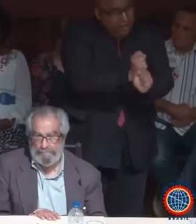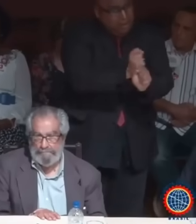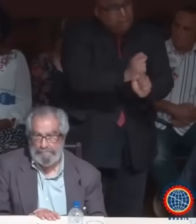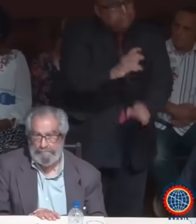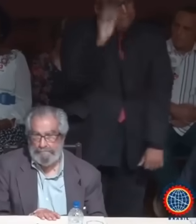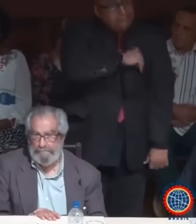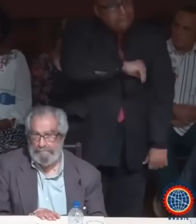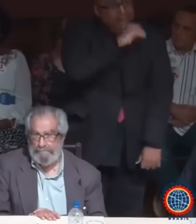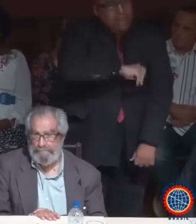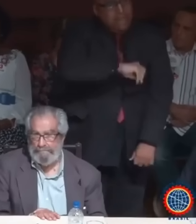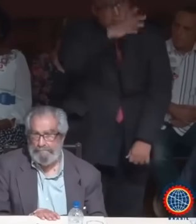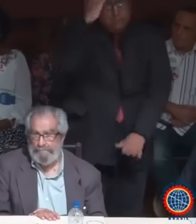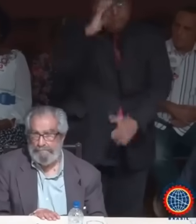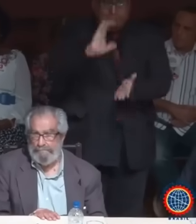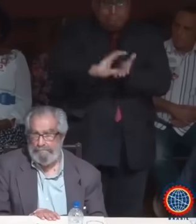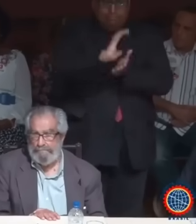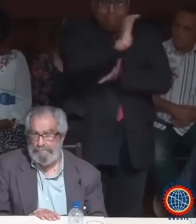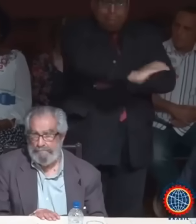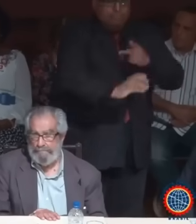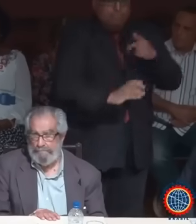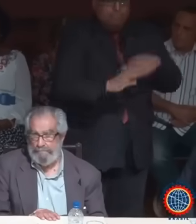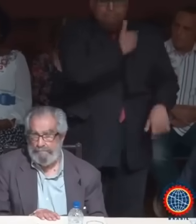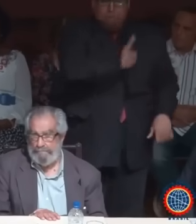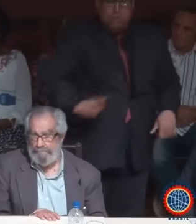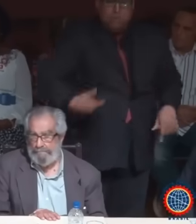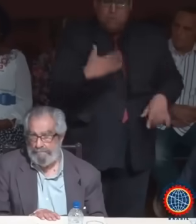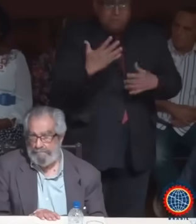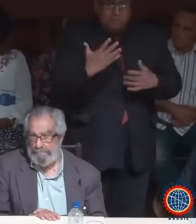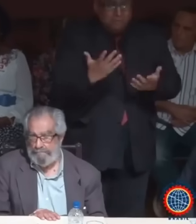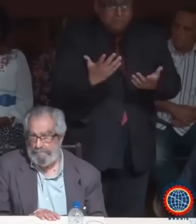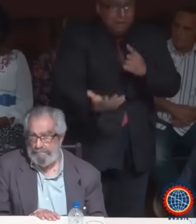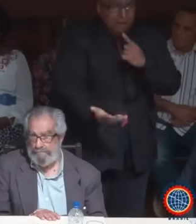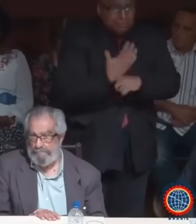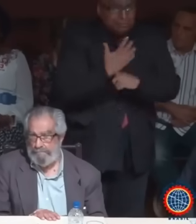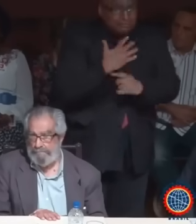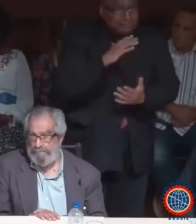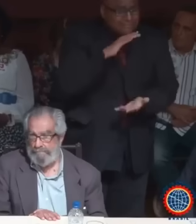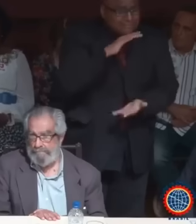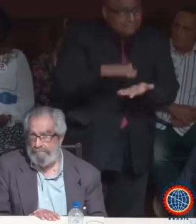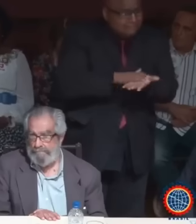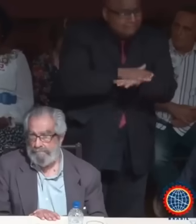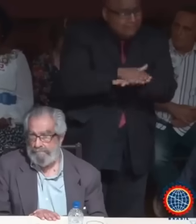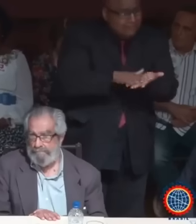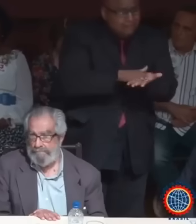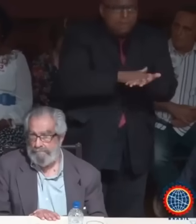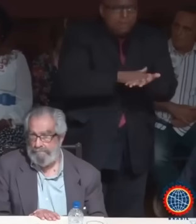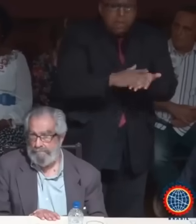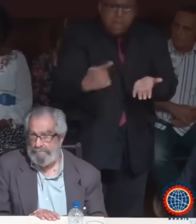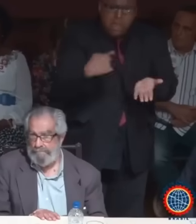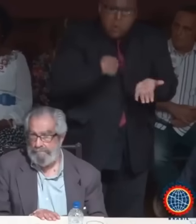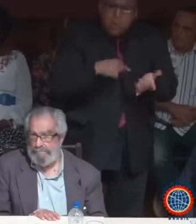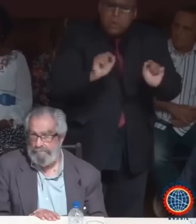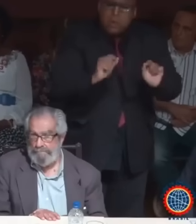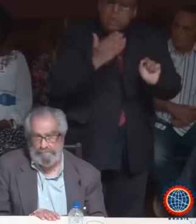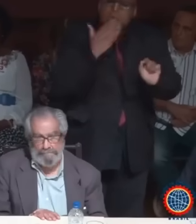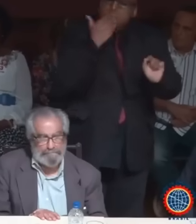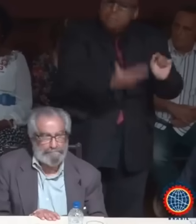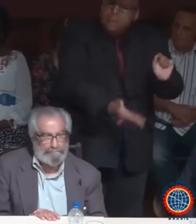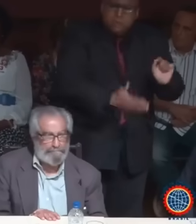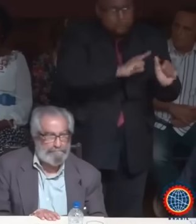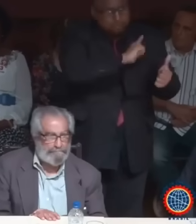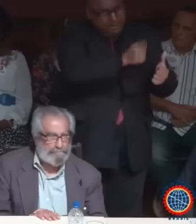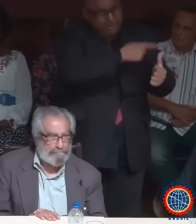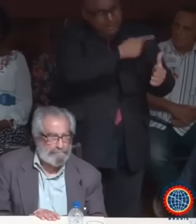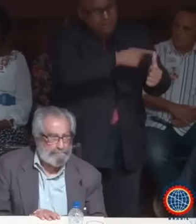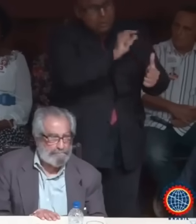dinheiro público, sem absolutamente nenhum retorno. E tudo que eu tenho feito é pedido, primeiro,